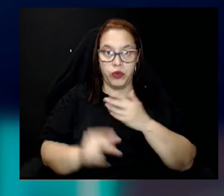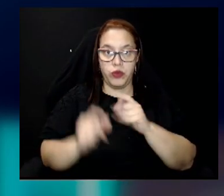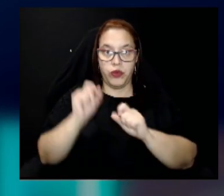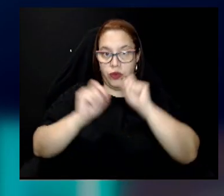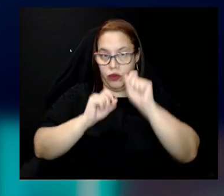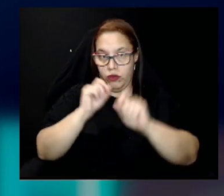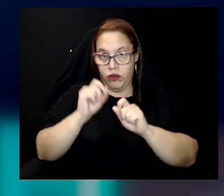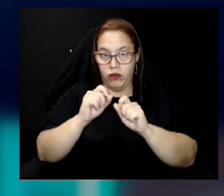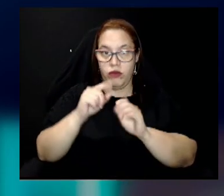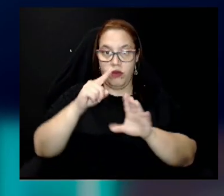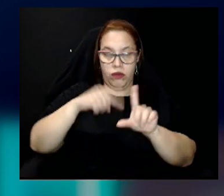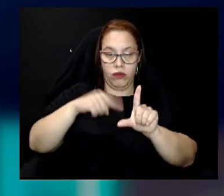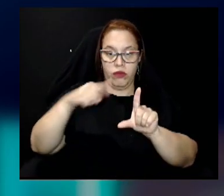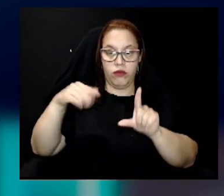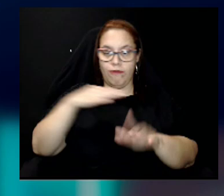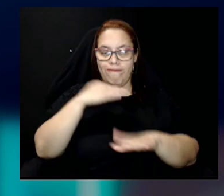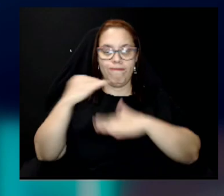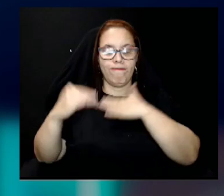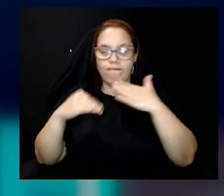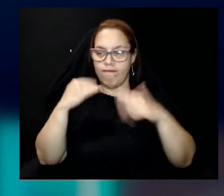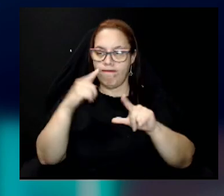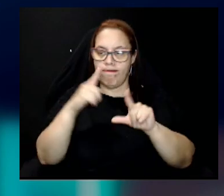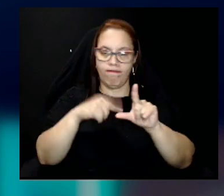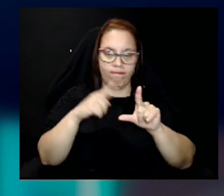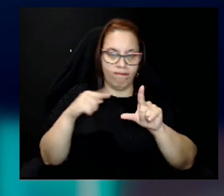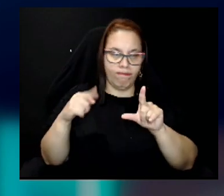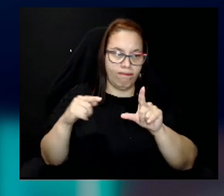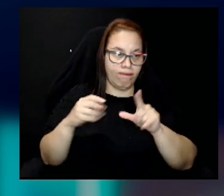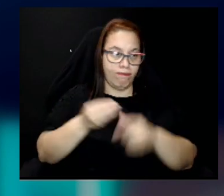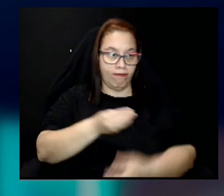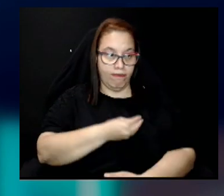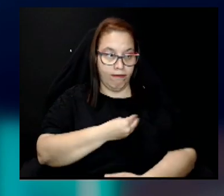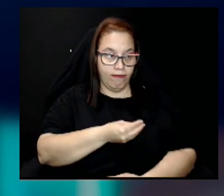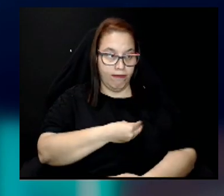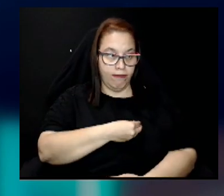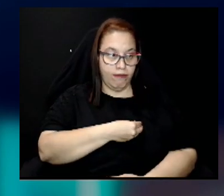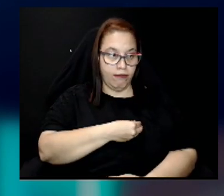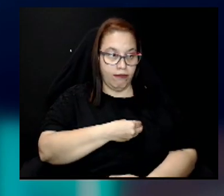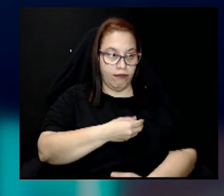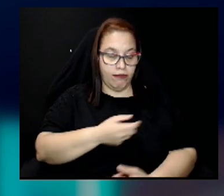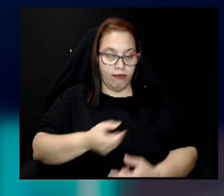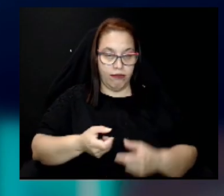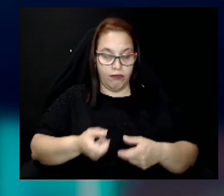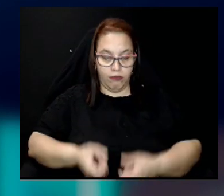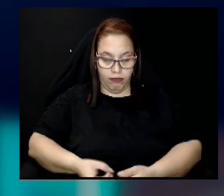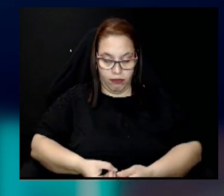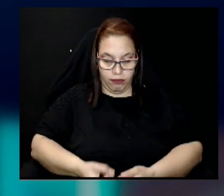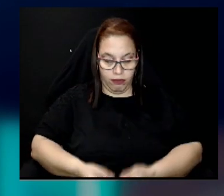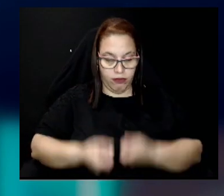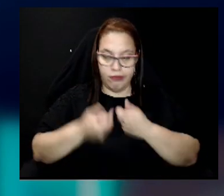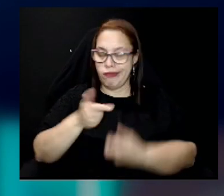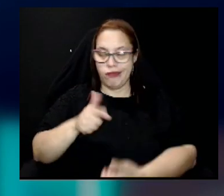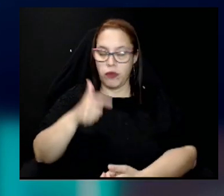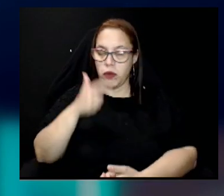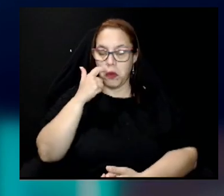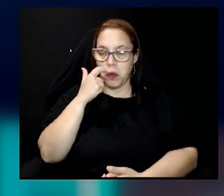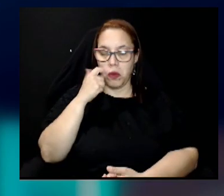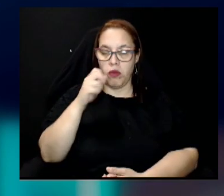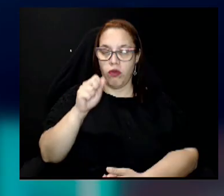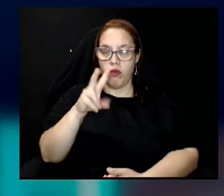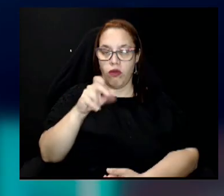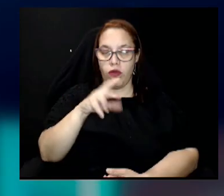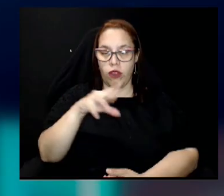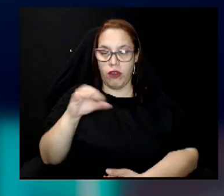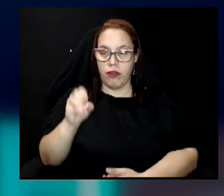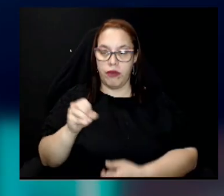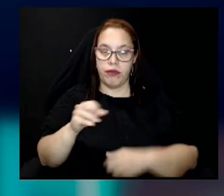de mortalidade, a dados de sobrevida. E para câncer de ovário, infelizmente, nós não temos. Então, é uma doença